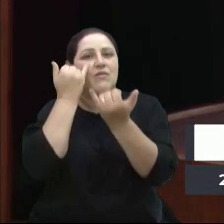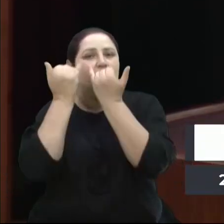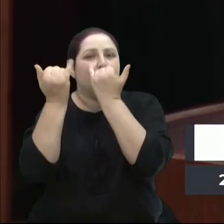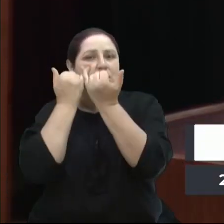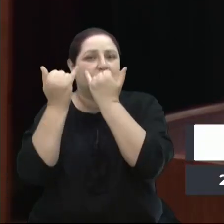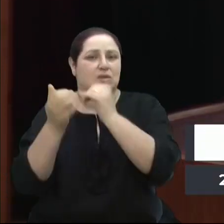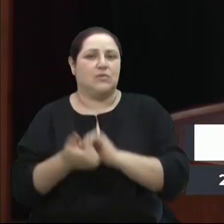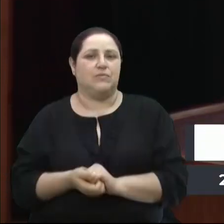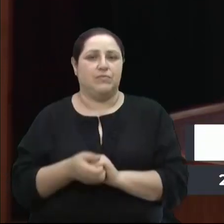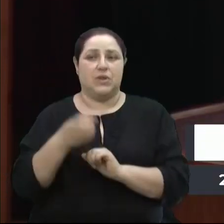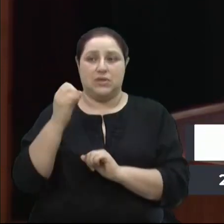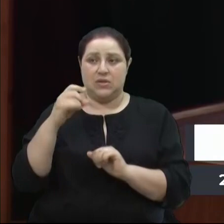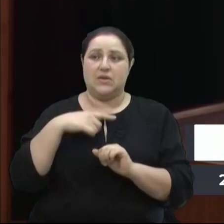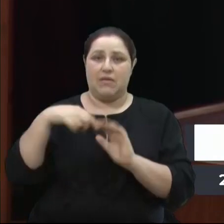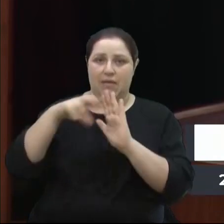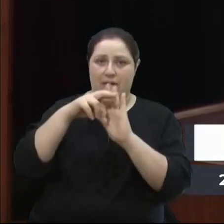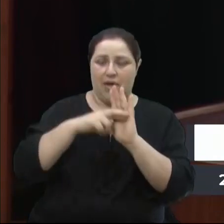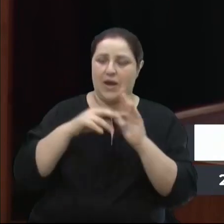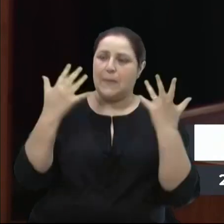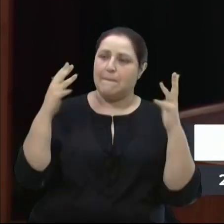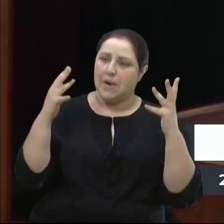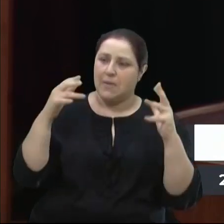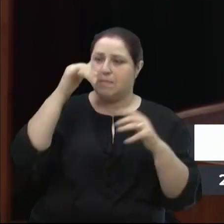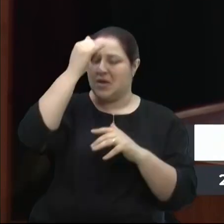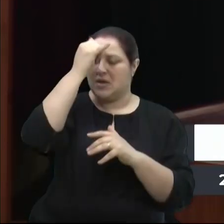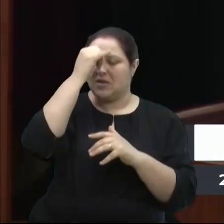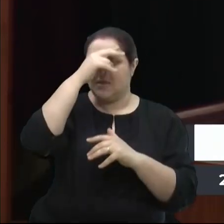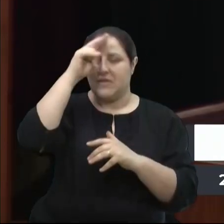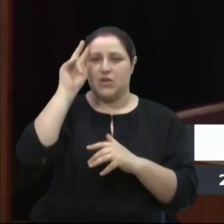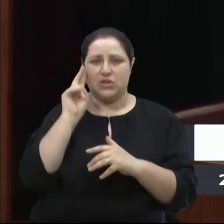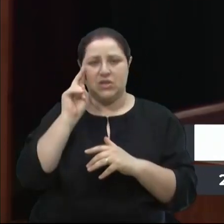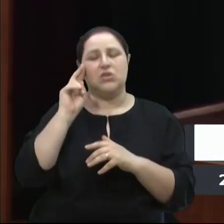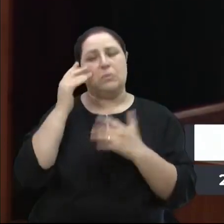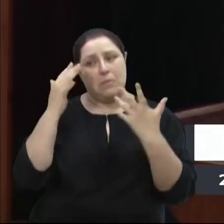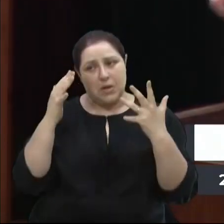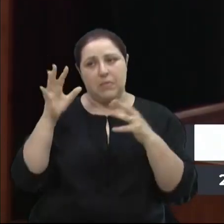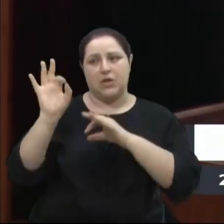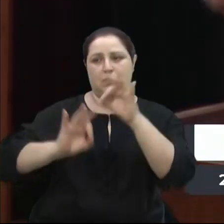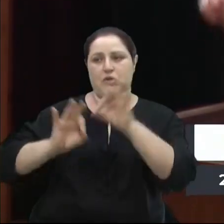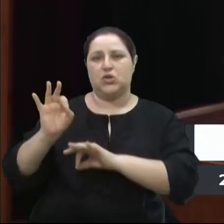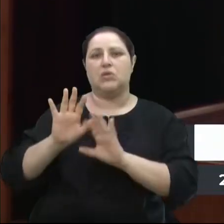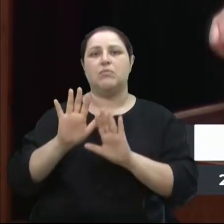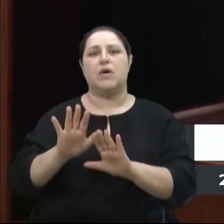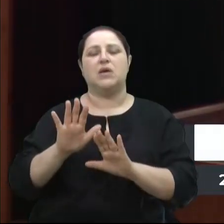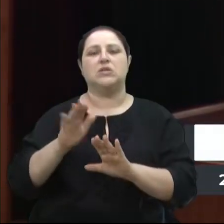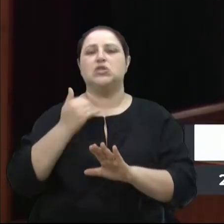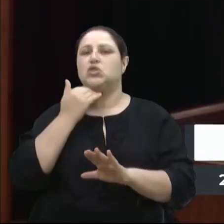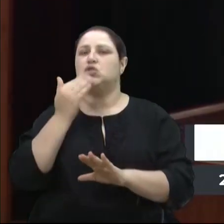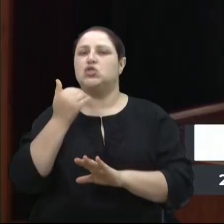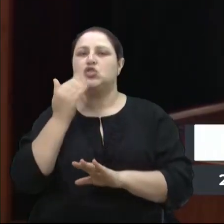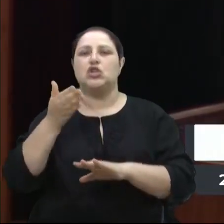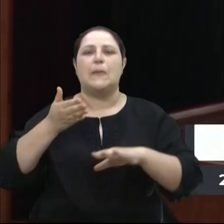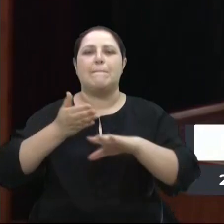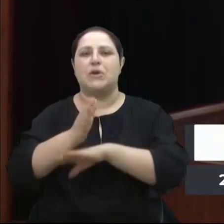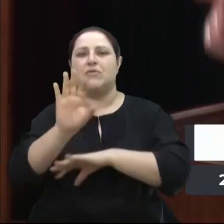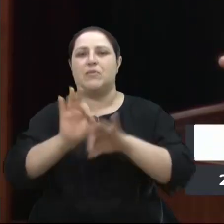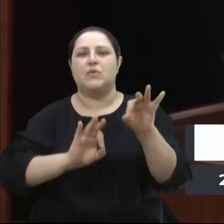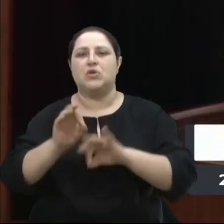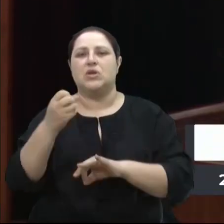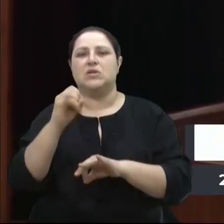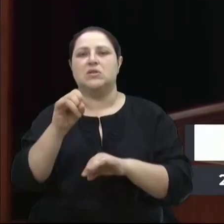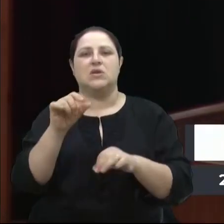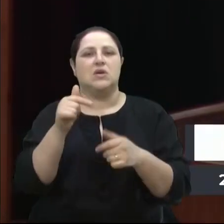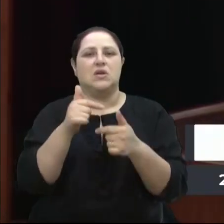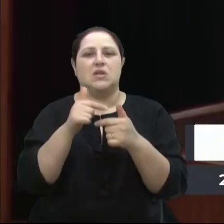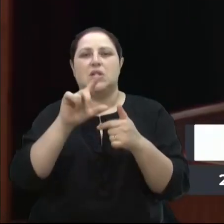parabenizo, vereador Velocino, lhe parabenizo pelo projeto, mas que não adianta aprovar projeto aqui dentro se ele não é colocado em prática.